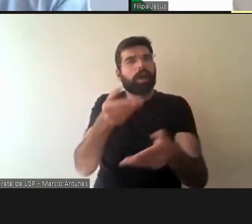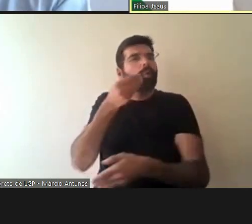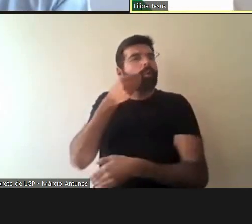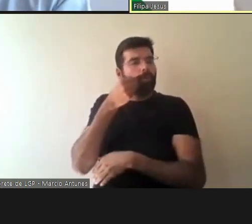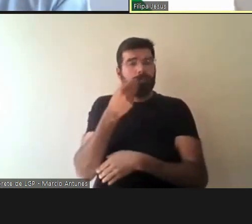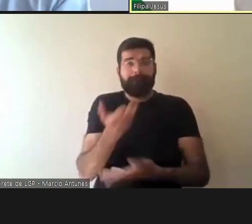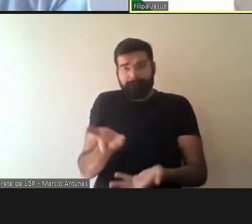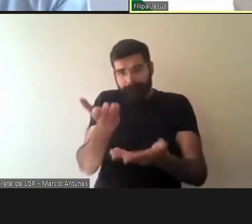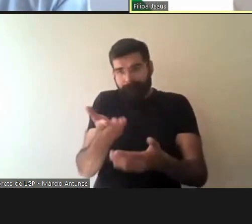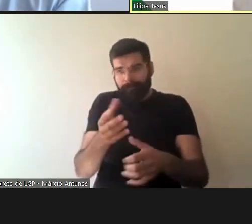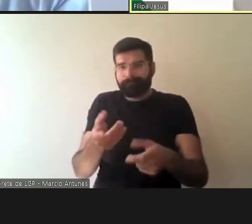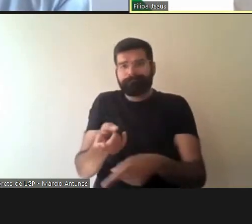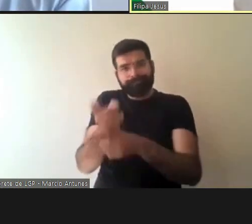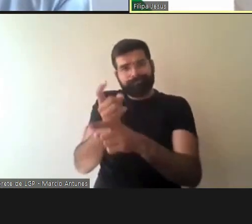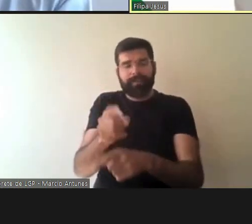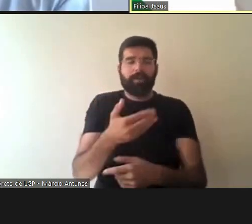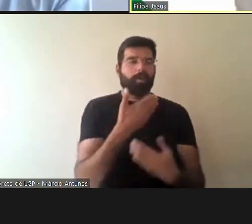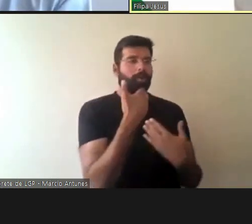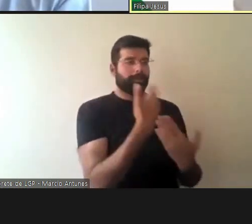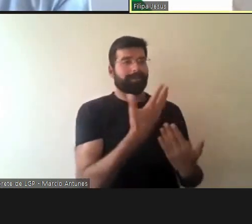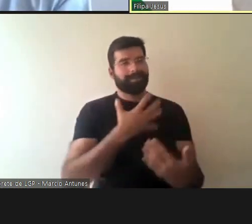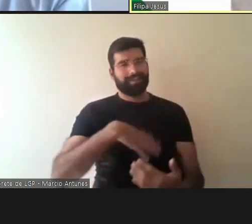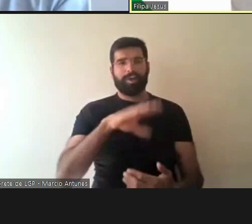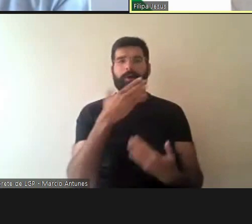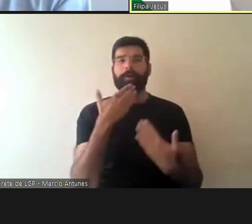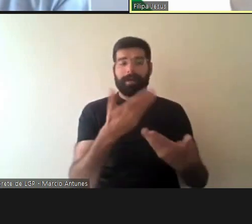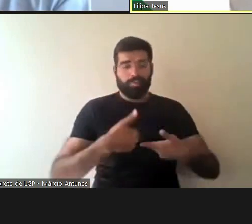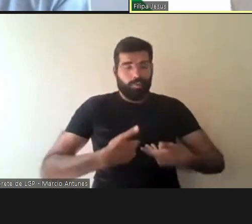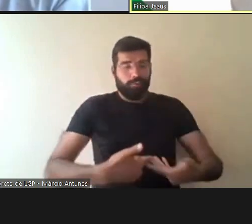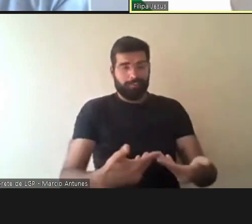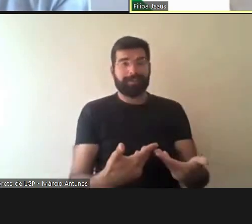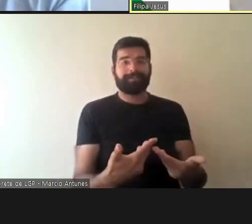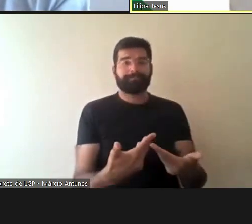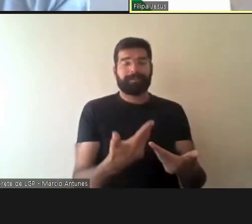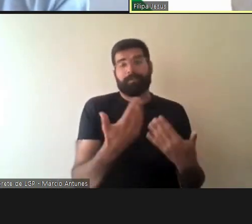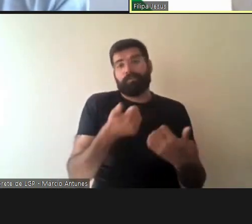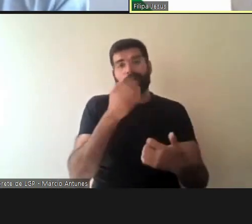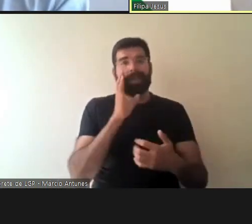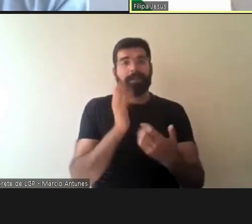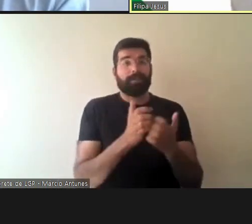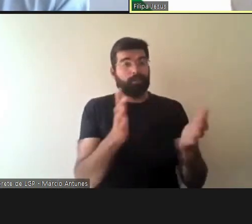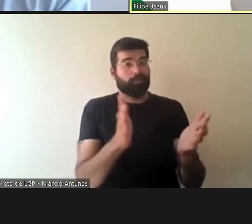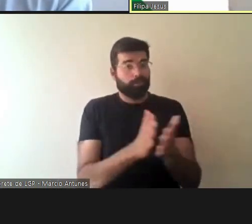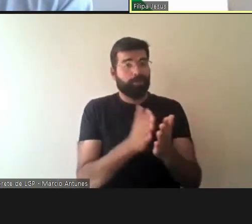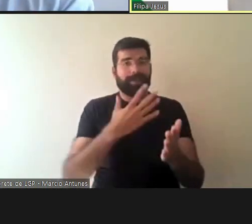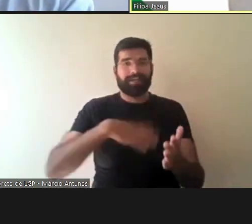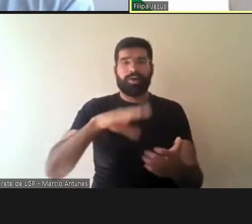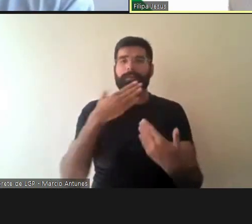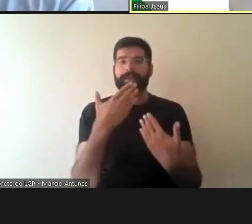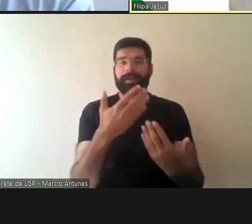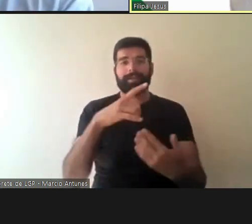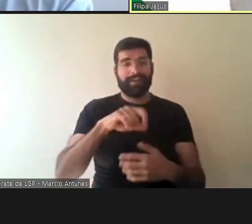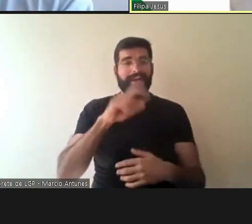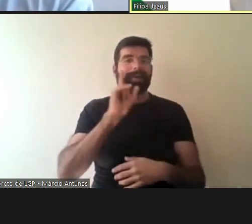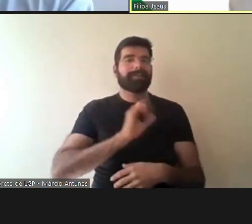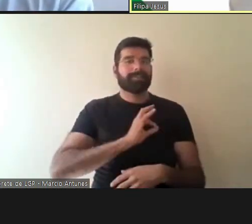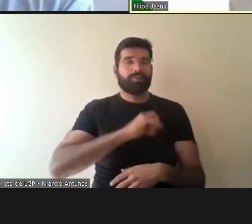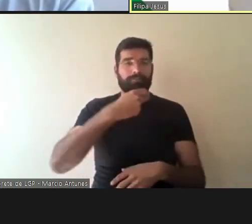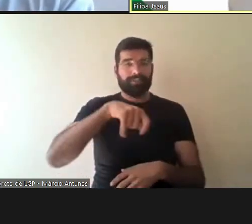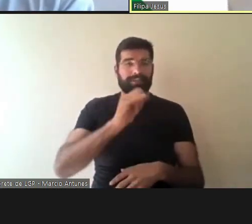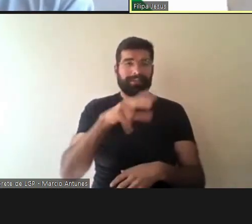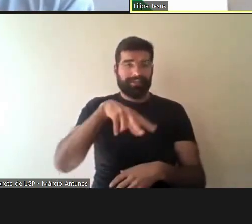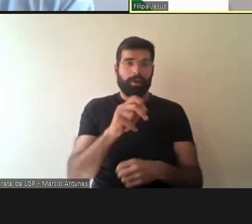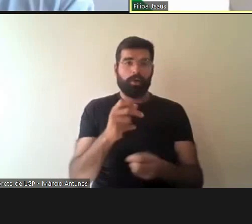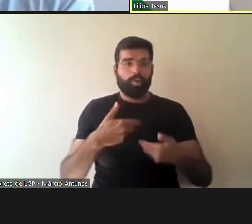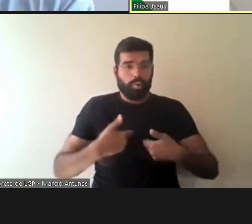Muito obrigada. Queria agradecer o convite, cumprimentar todos os restantes, agradecer à Sra. Presidente do INA o convite que